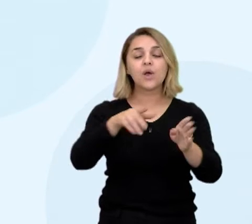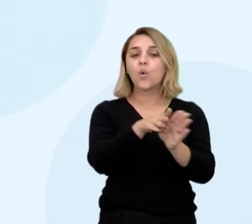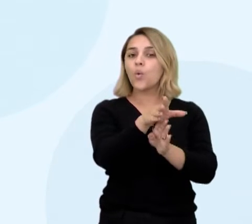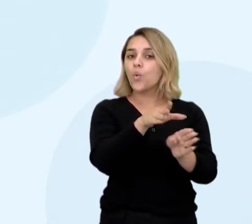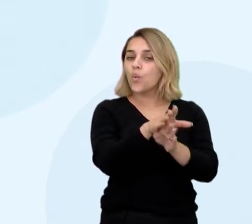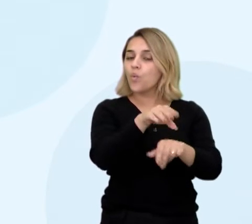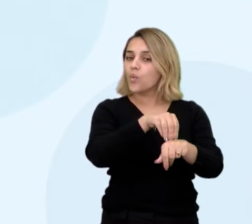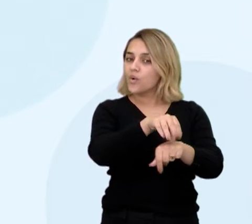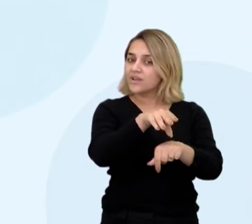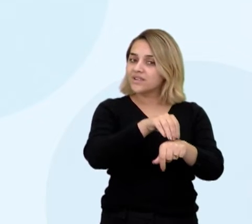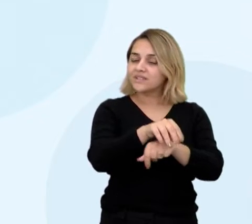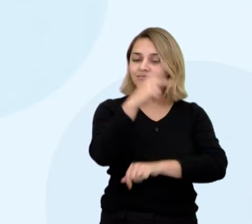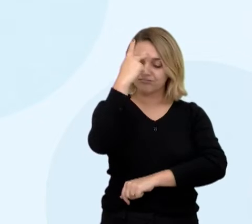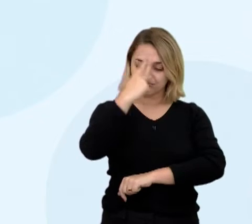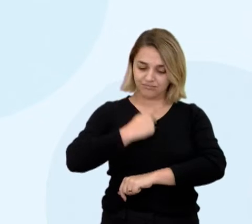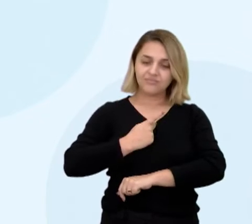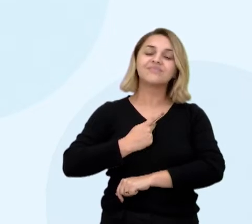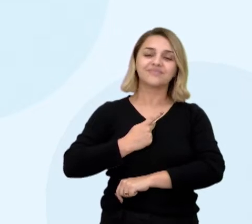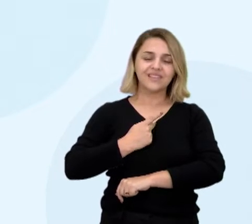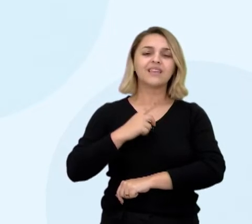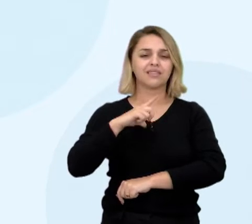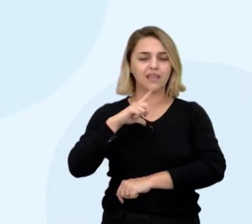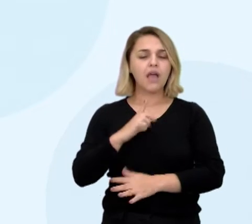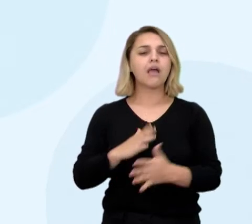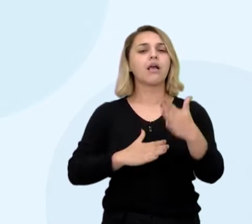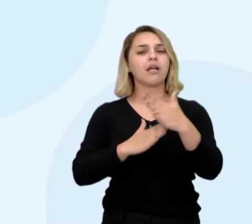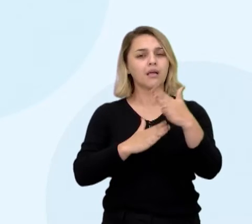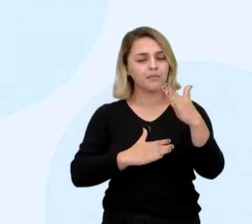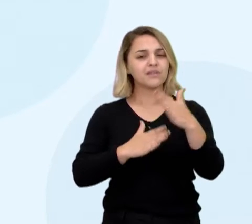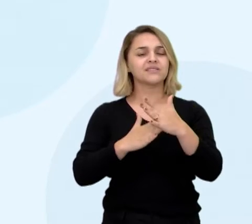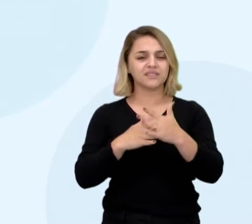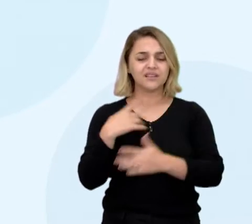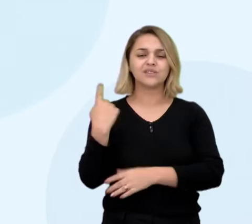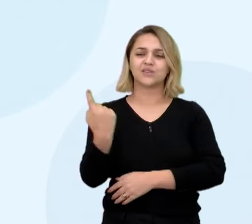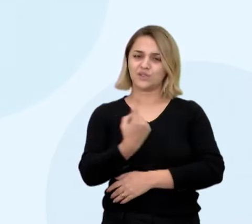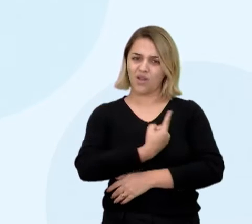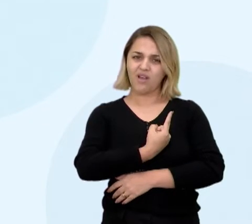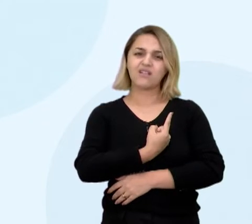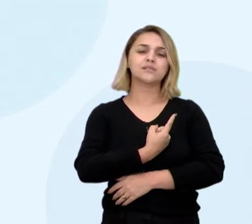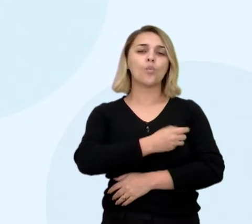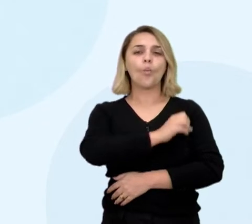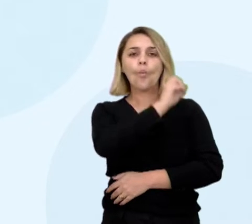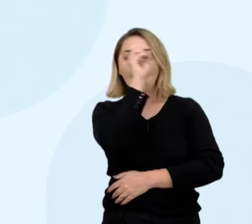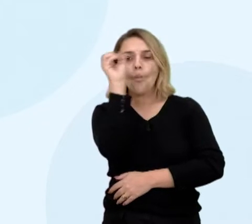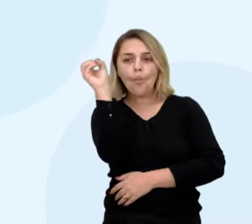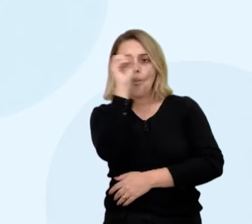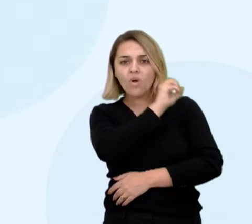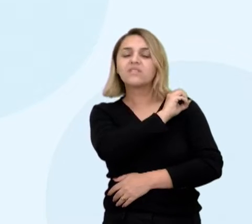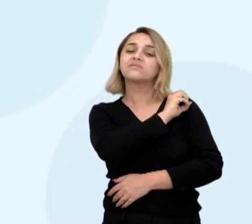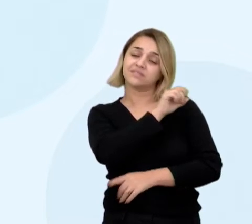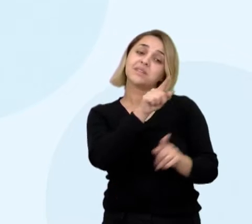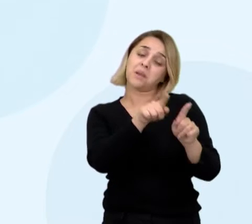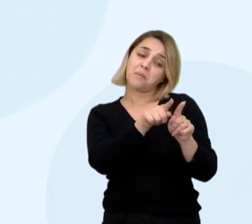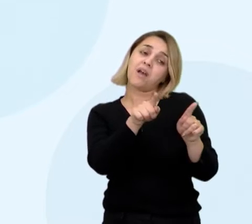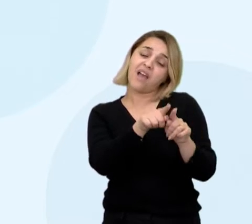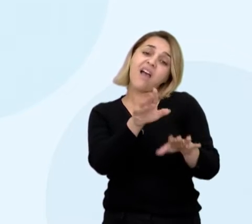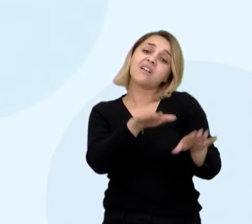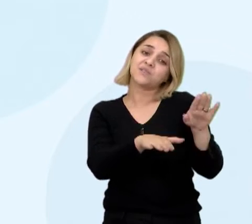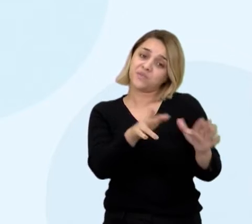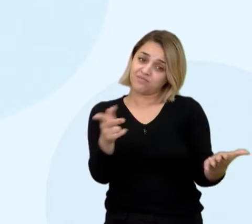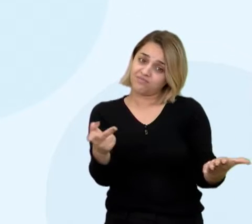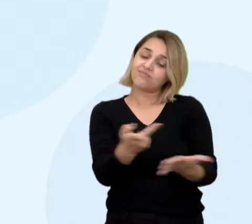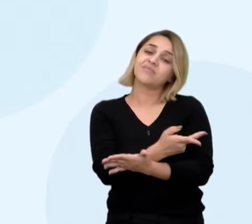mesmos e, no entanto, somos tão limitados. Estamos sujeitos à ignorância e ao erro. Aliás, como todas